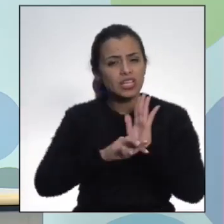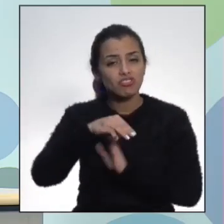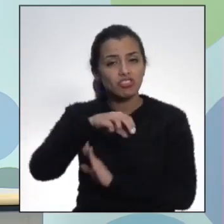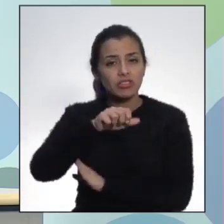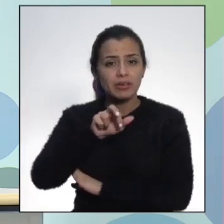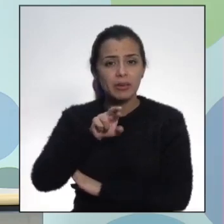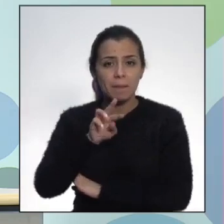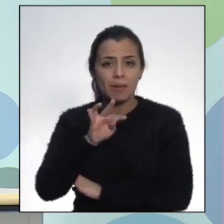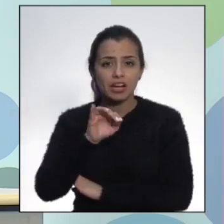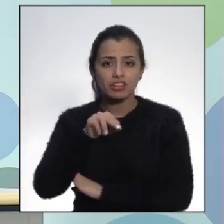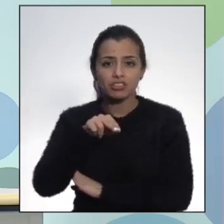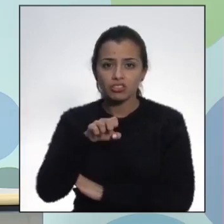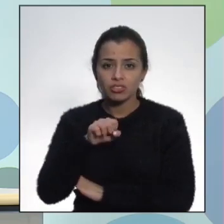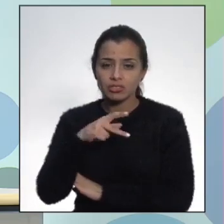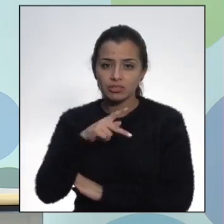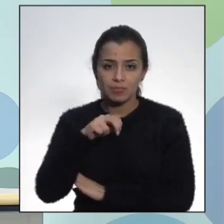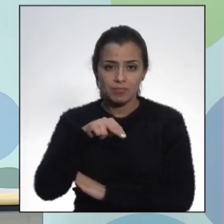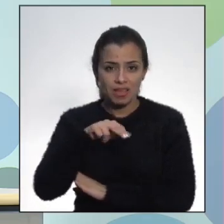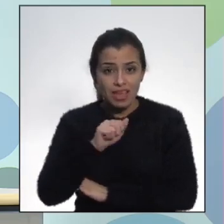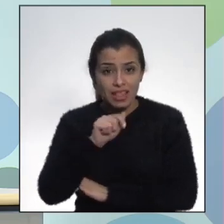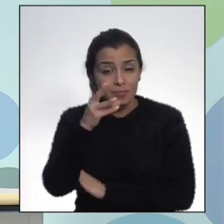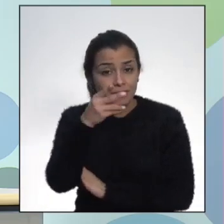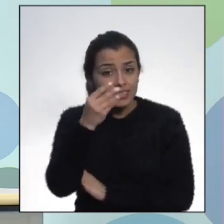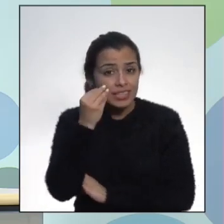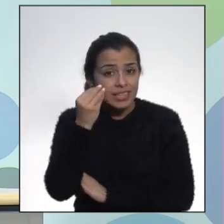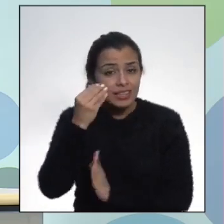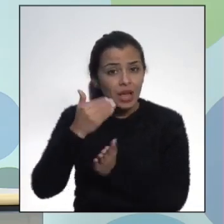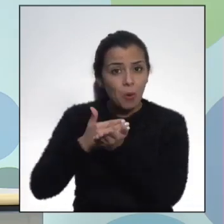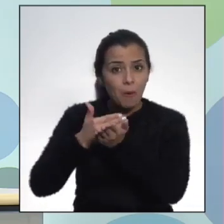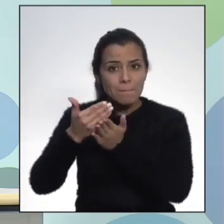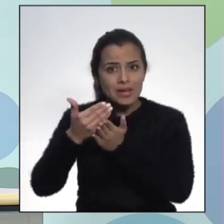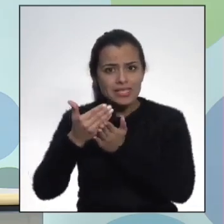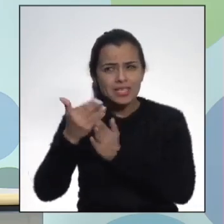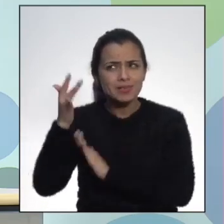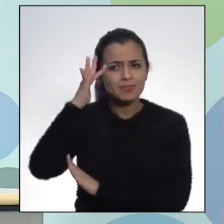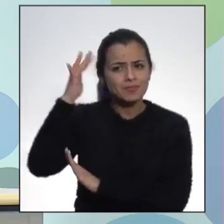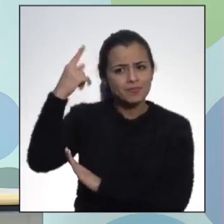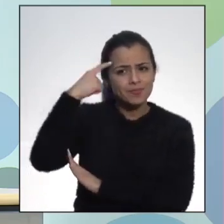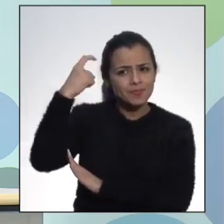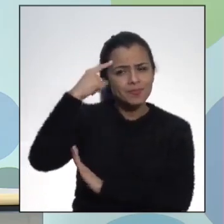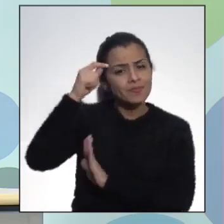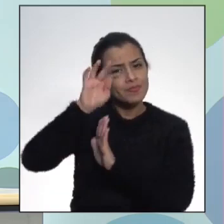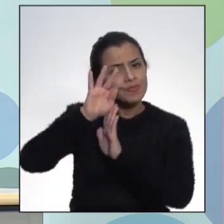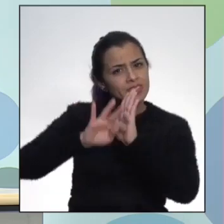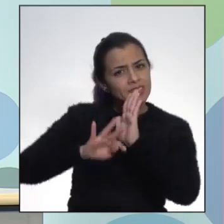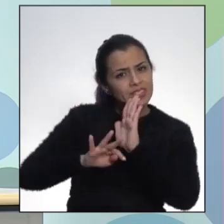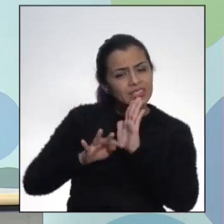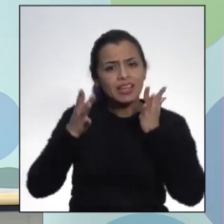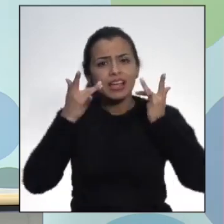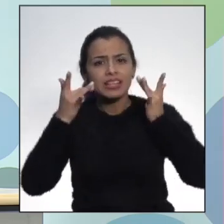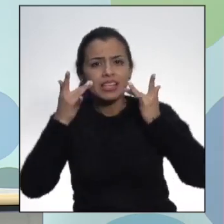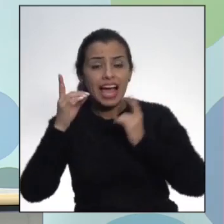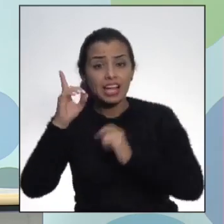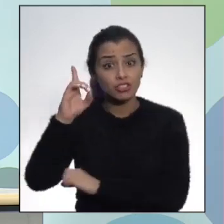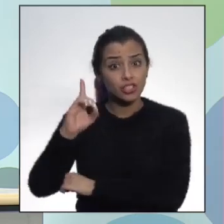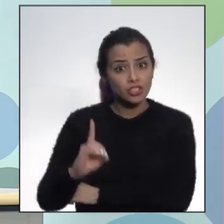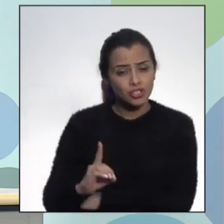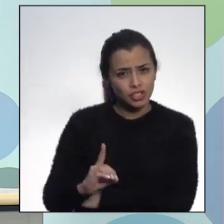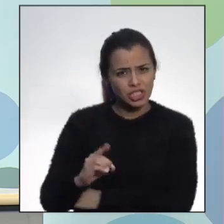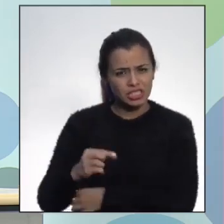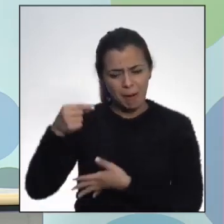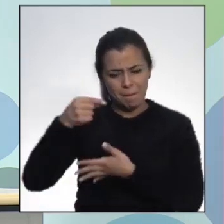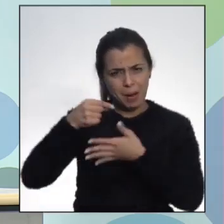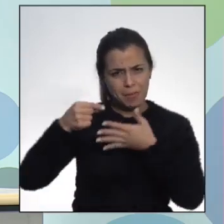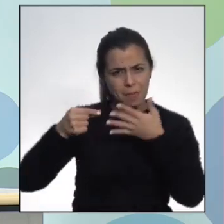poder começar esse trabalho de escrever teatro, atuar, produzir, dirigir, né? Existem vários